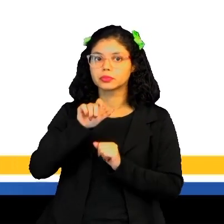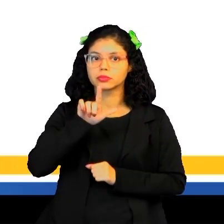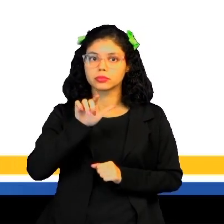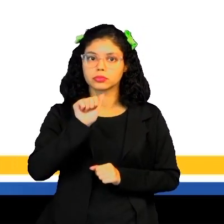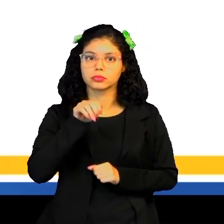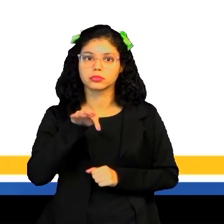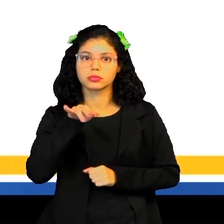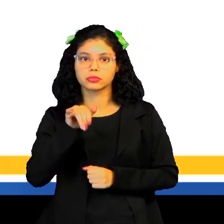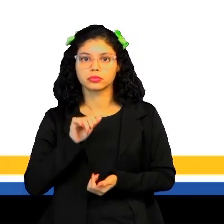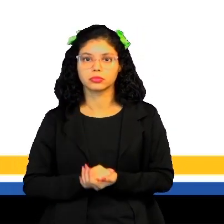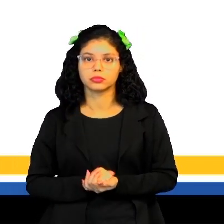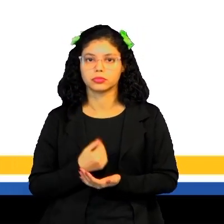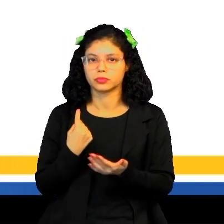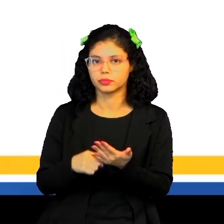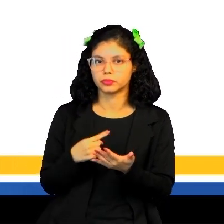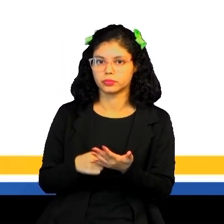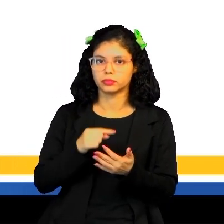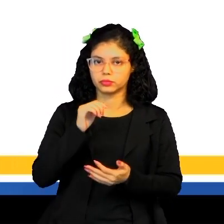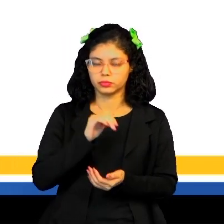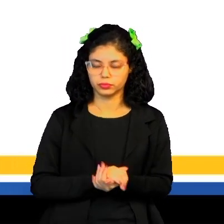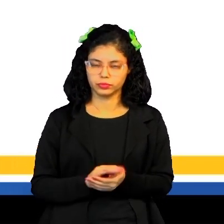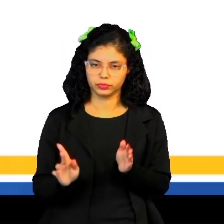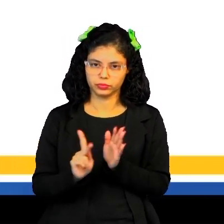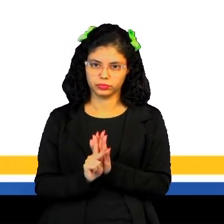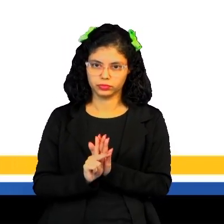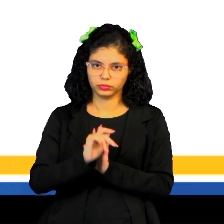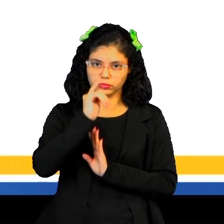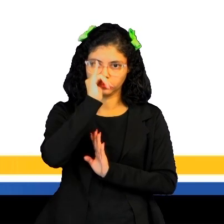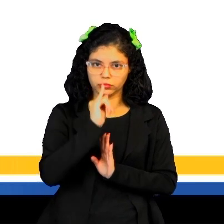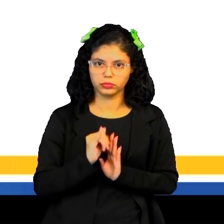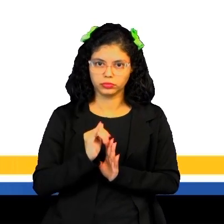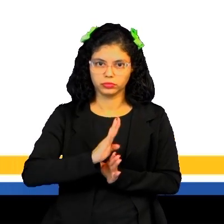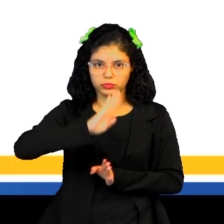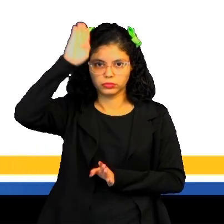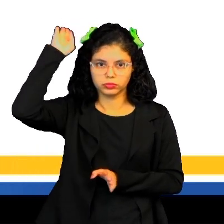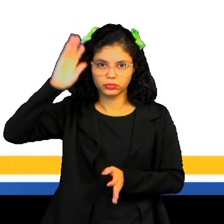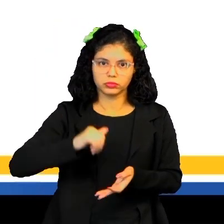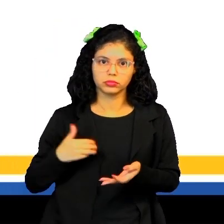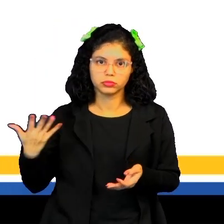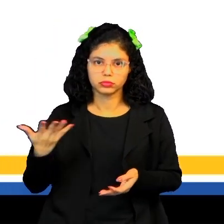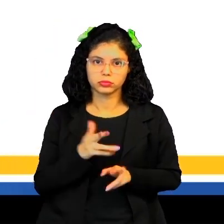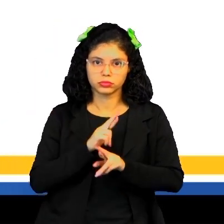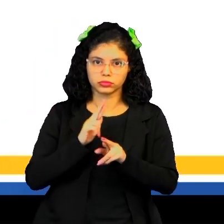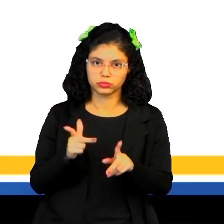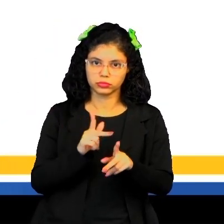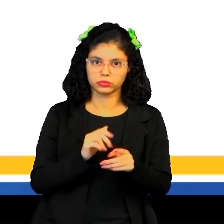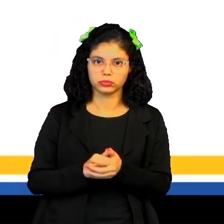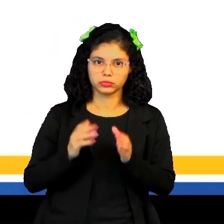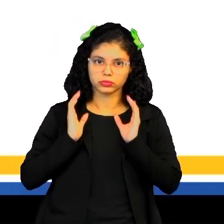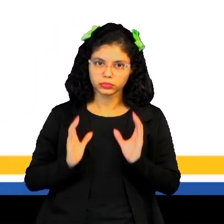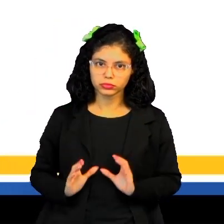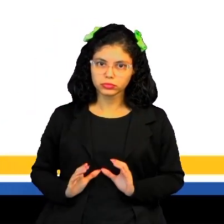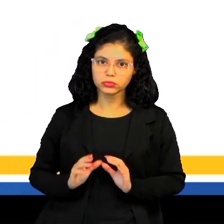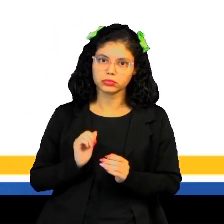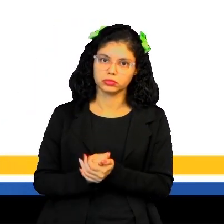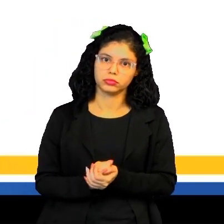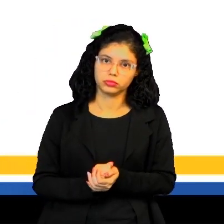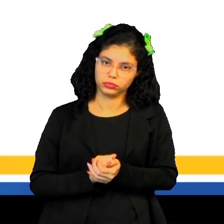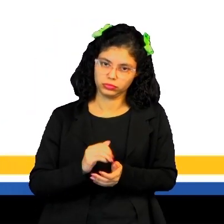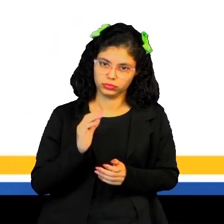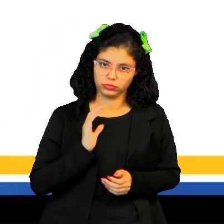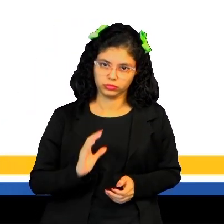latim, principalmente, né, que era considerada a língua oficial do Império Romano e servia de base para diferenciar os cidadãos dos bárbaros,